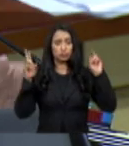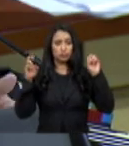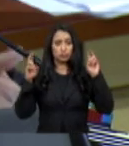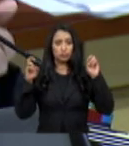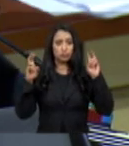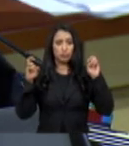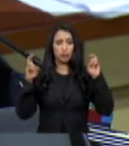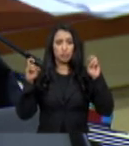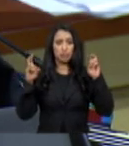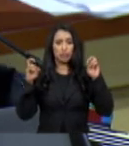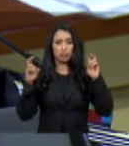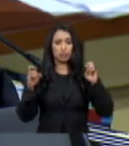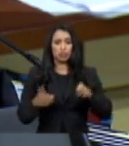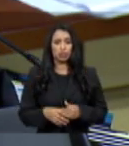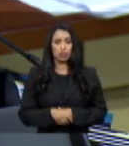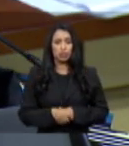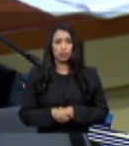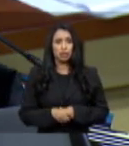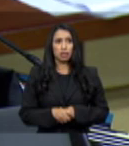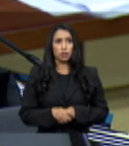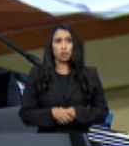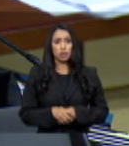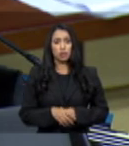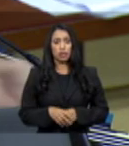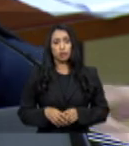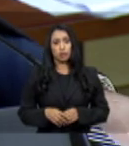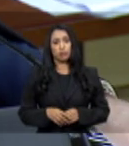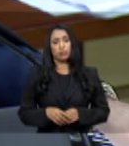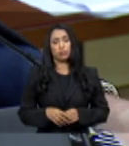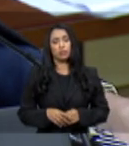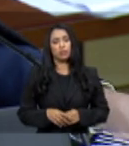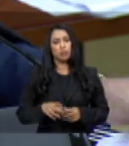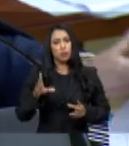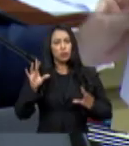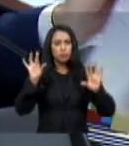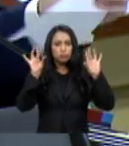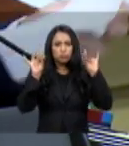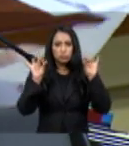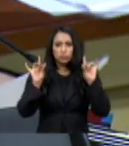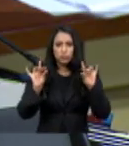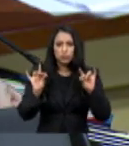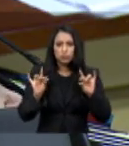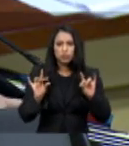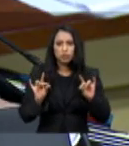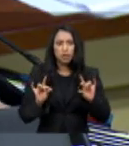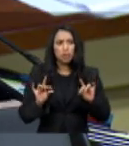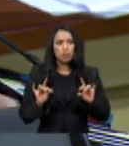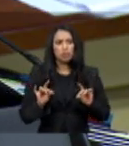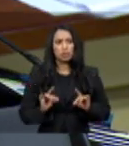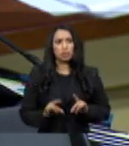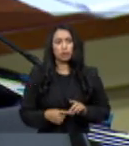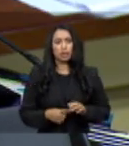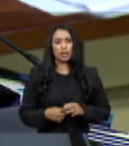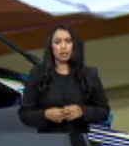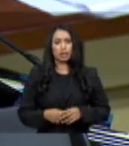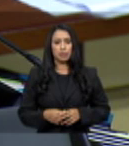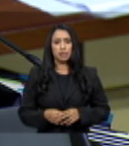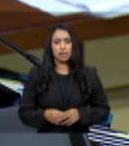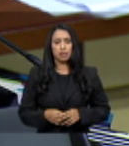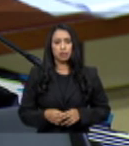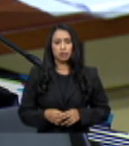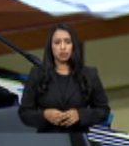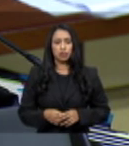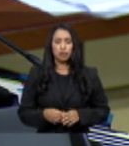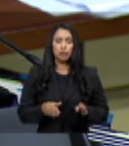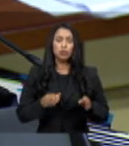específica já uma detalhada minuciosa recomendação do conselho